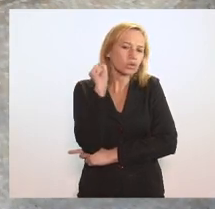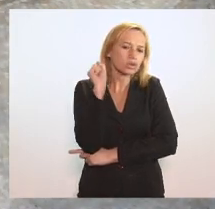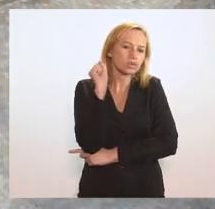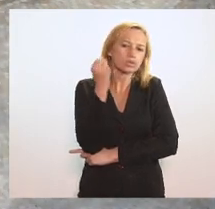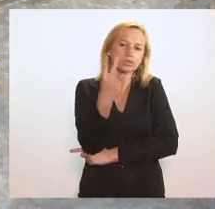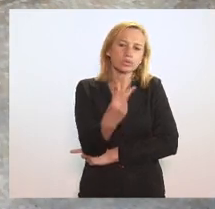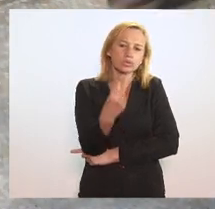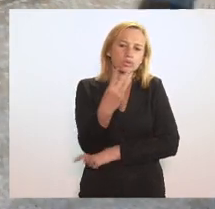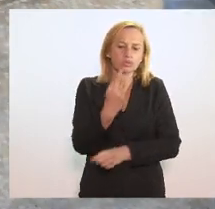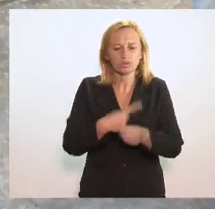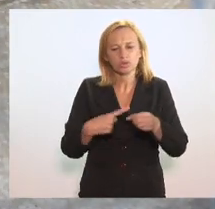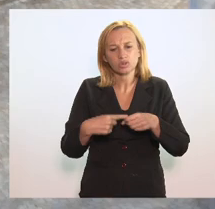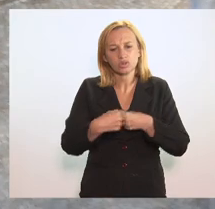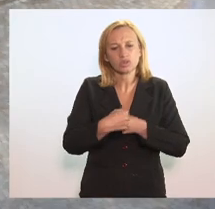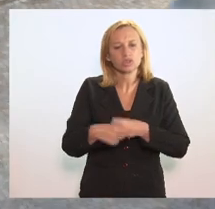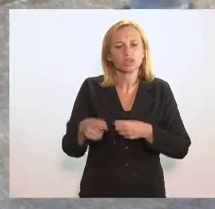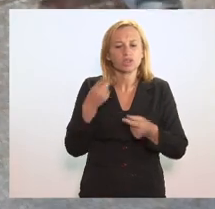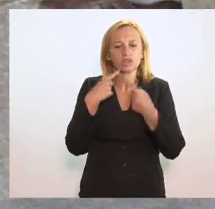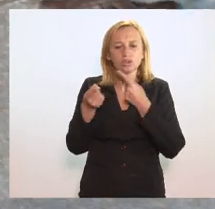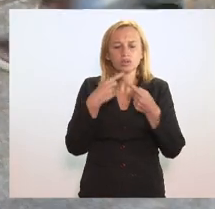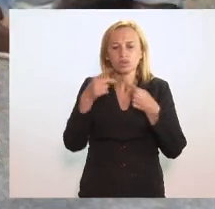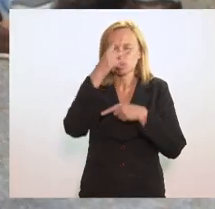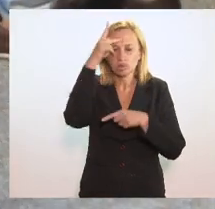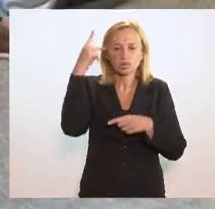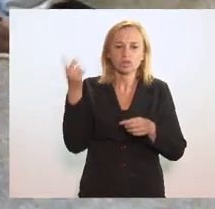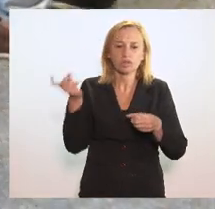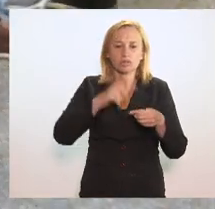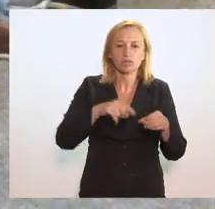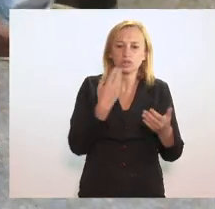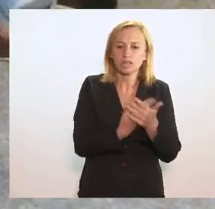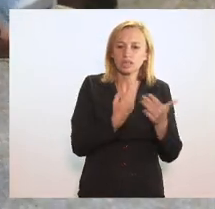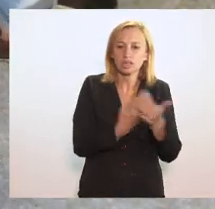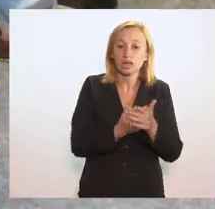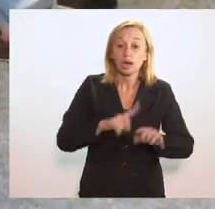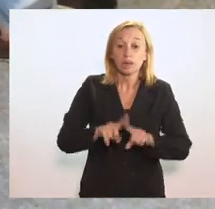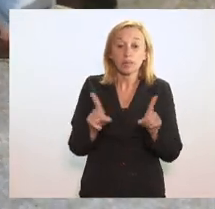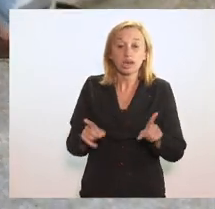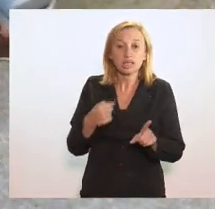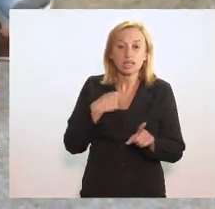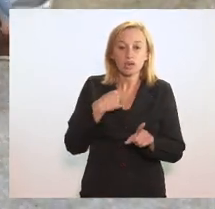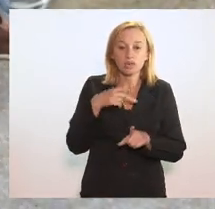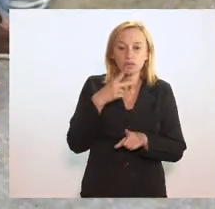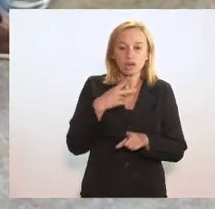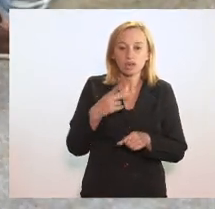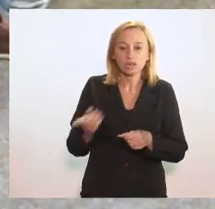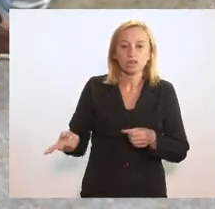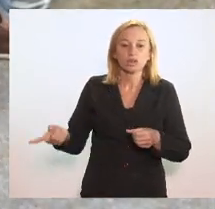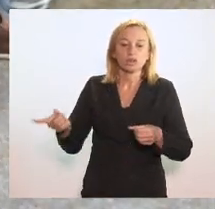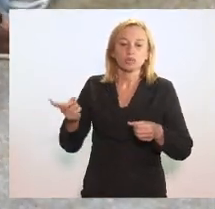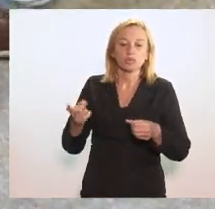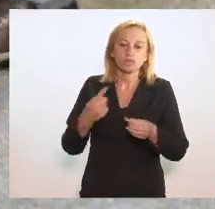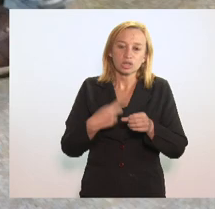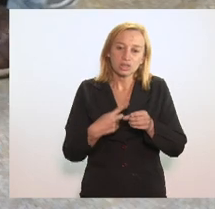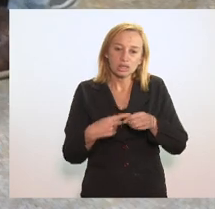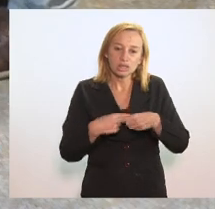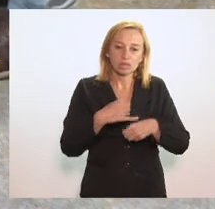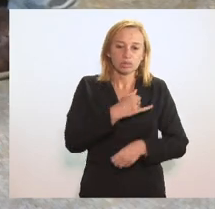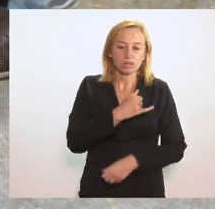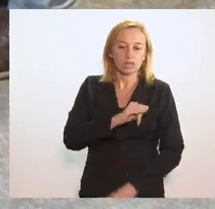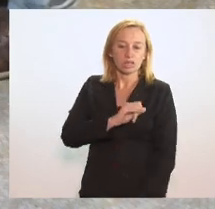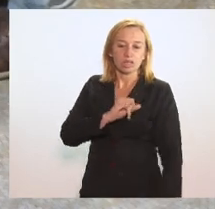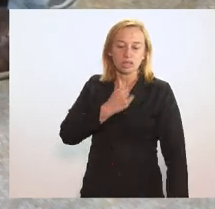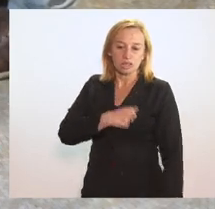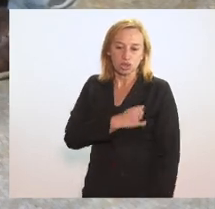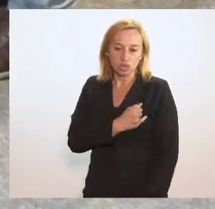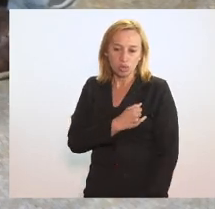demanda das pessoas em relação à volta às aulas, mas eu me ative ao município de São João de Meriti. São quase